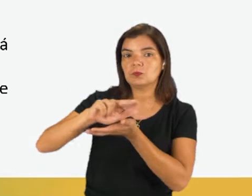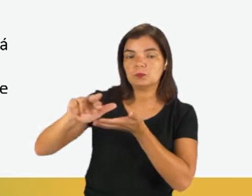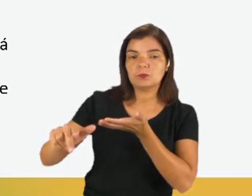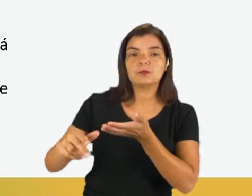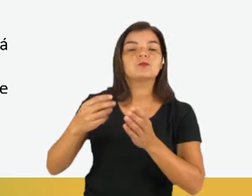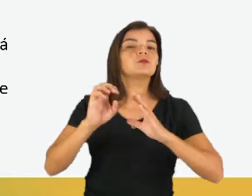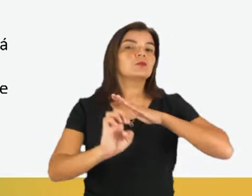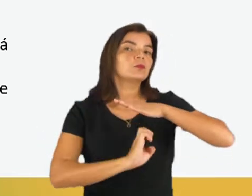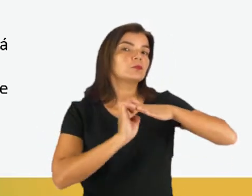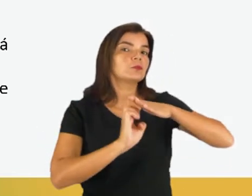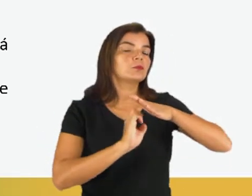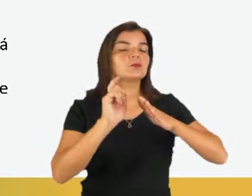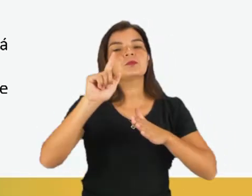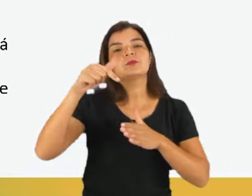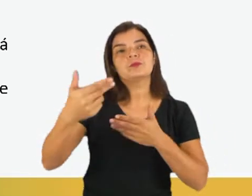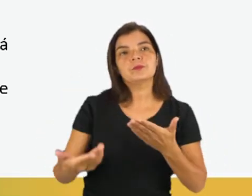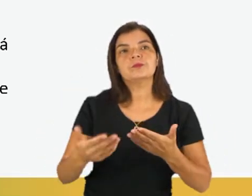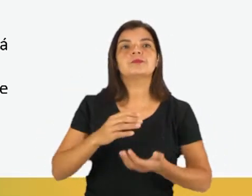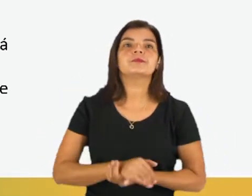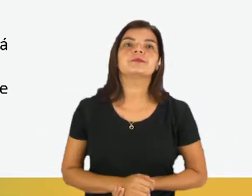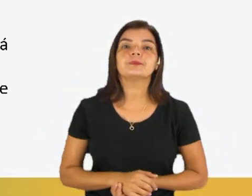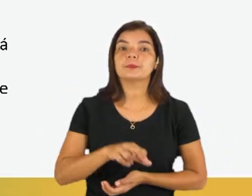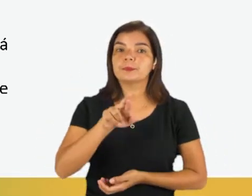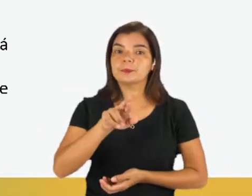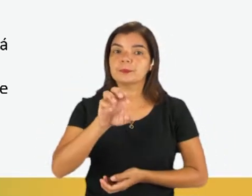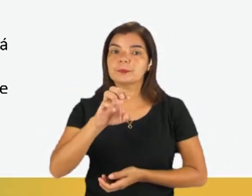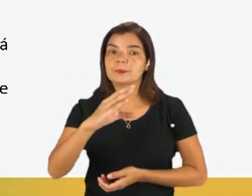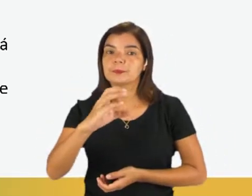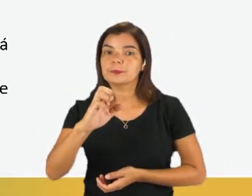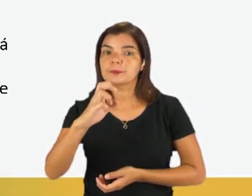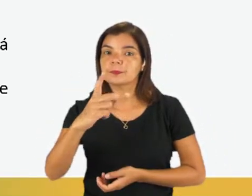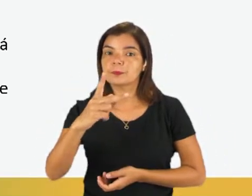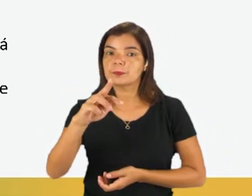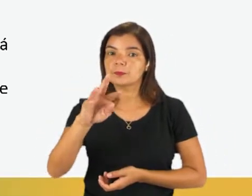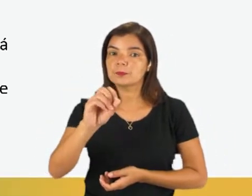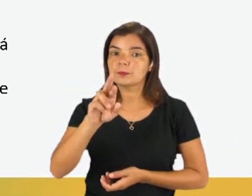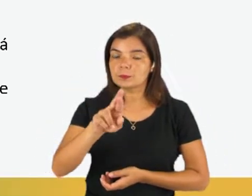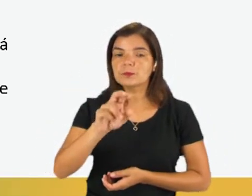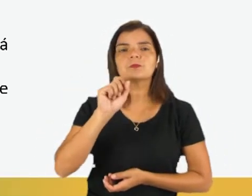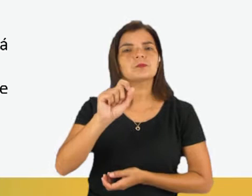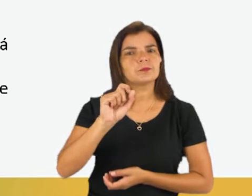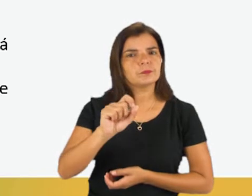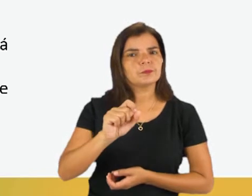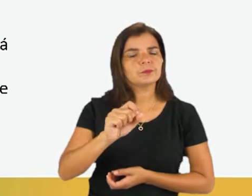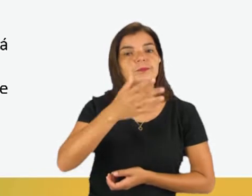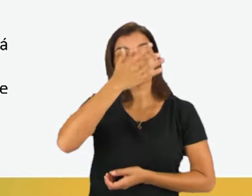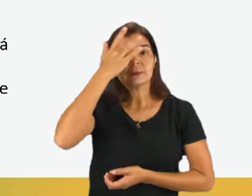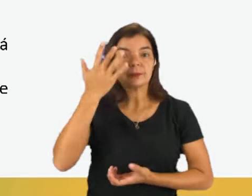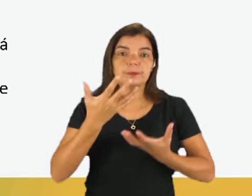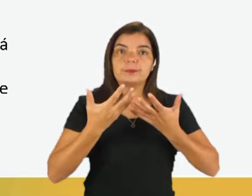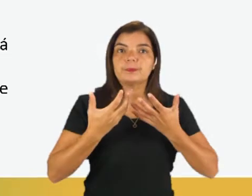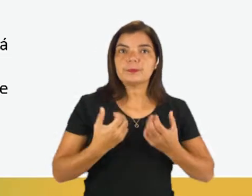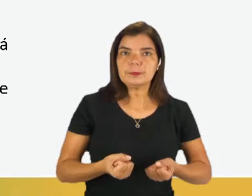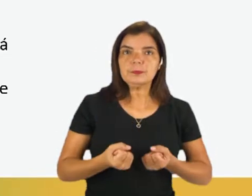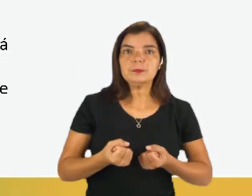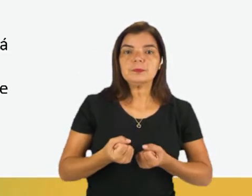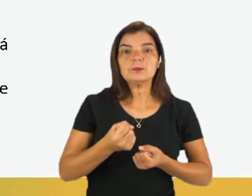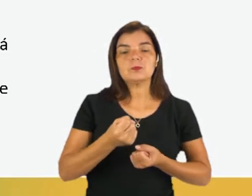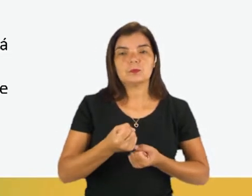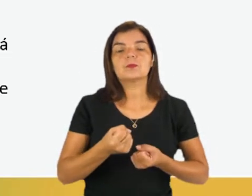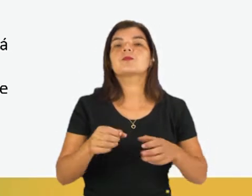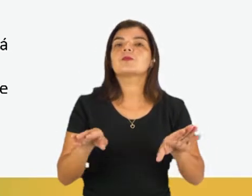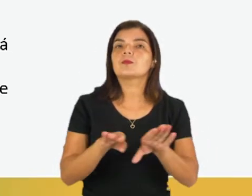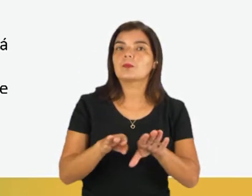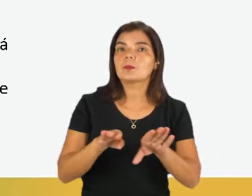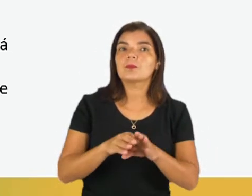uma empresa, dentre outros. Receptor, denominado de interlocutor ou ouvinte,